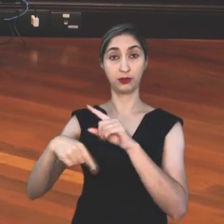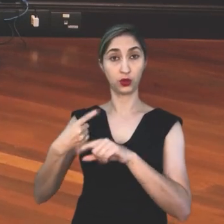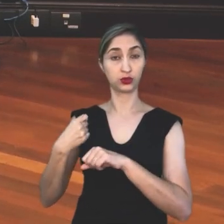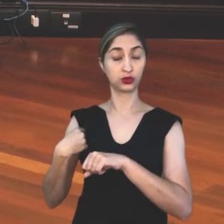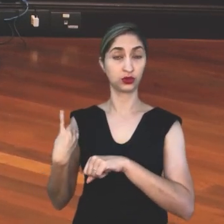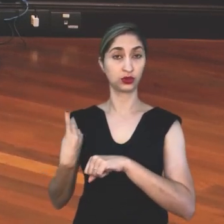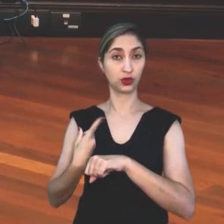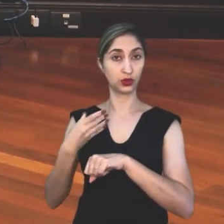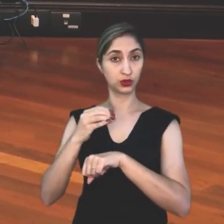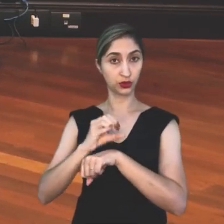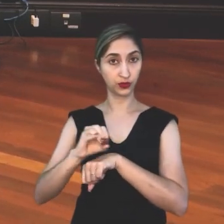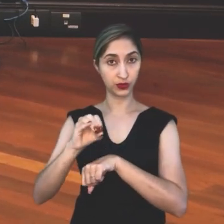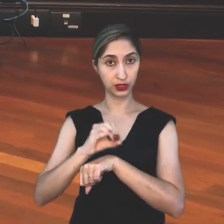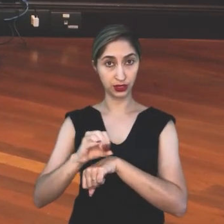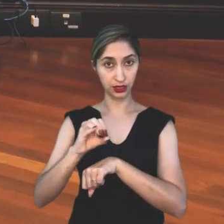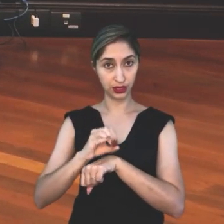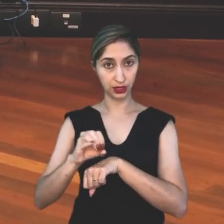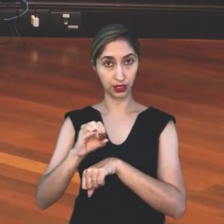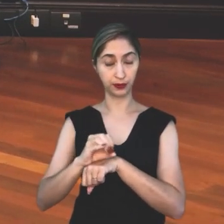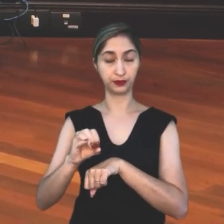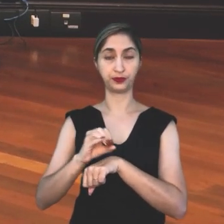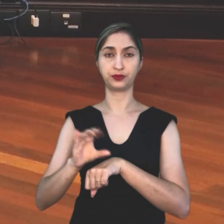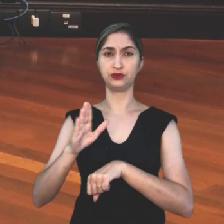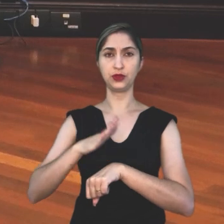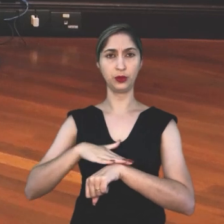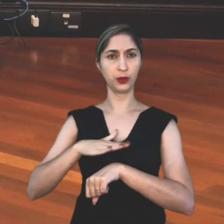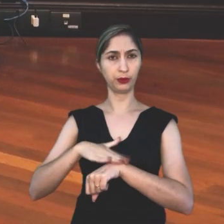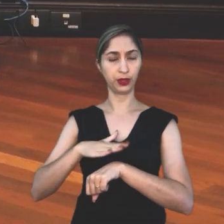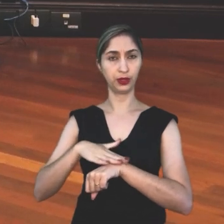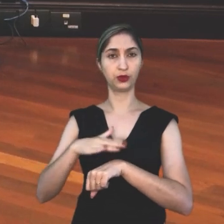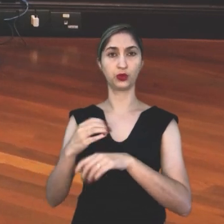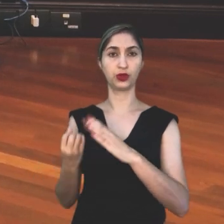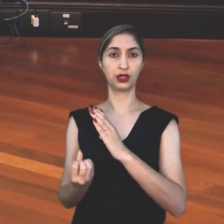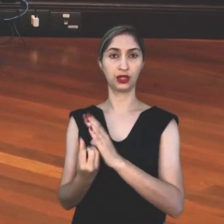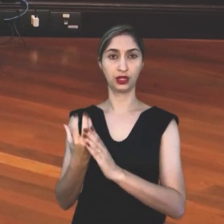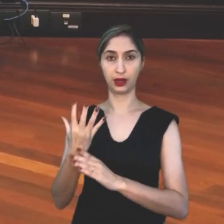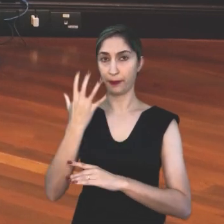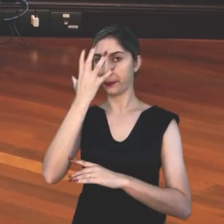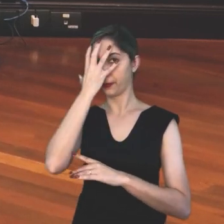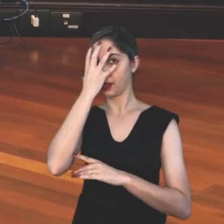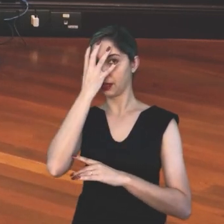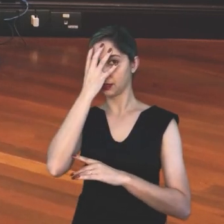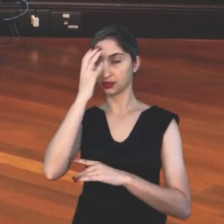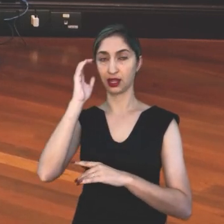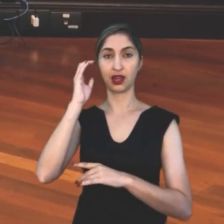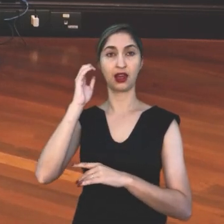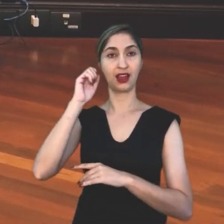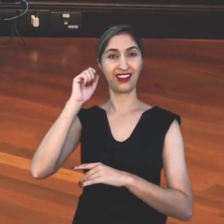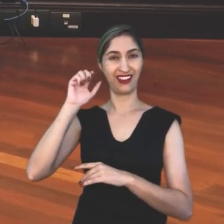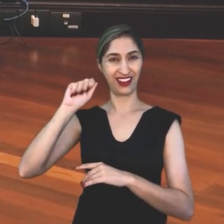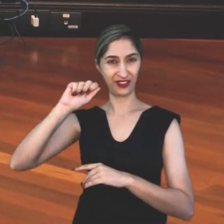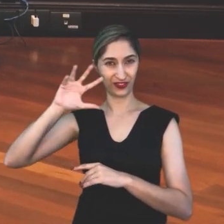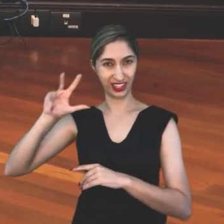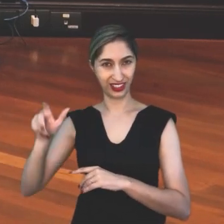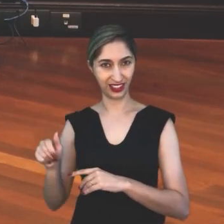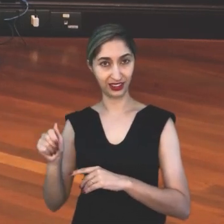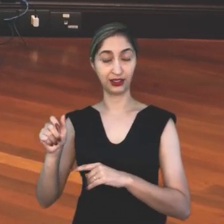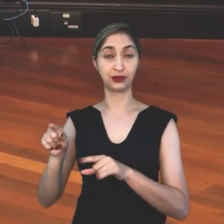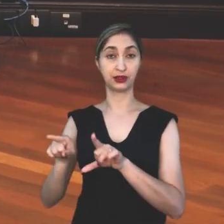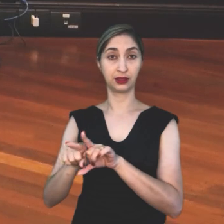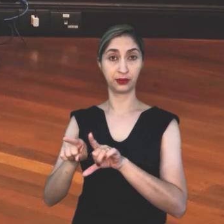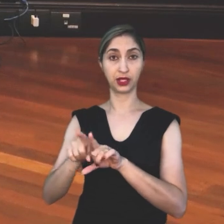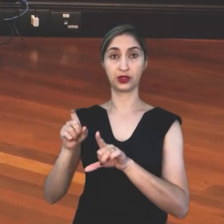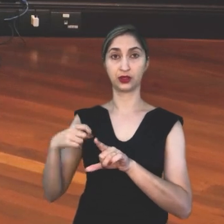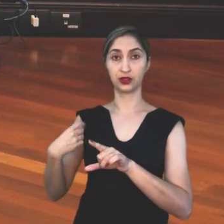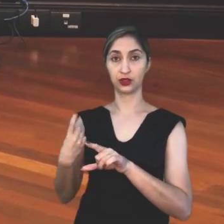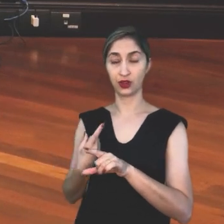Em seguida, a gente faz um momento de oficina, né? Que é um momento para fazer uma confecção de máscaras